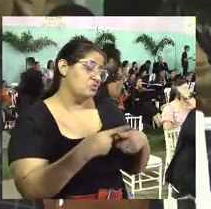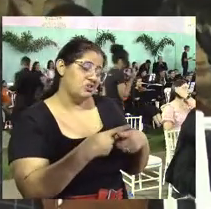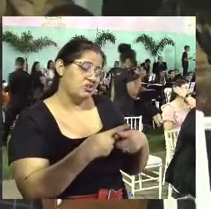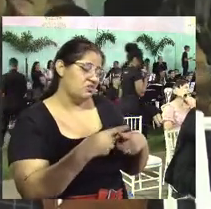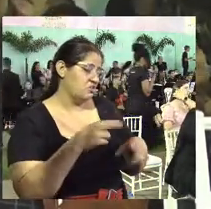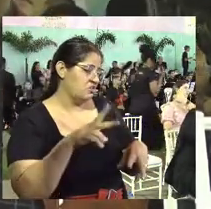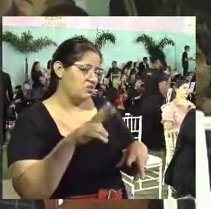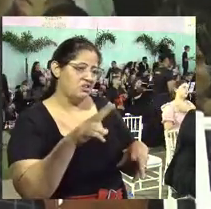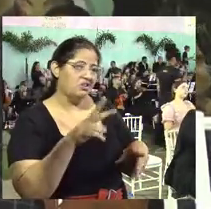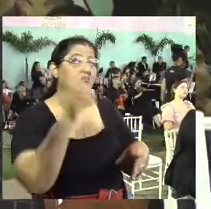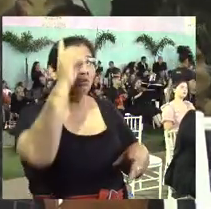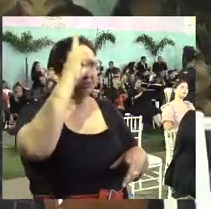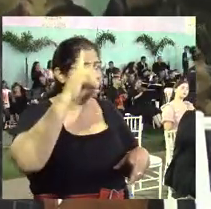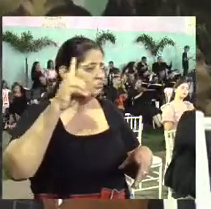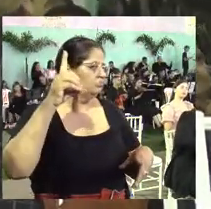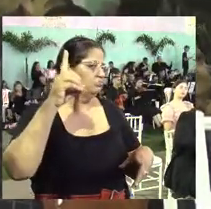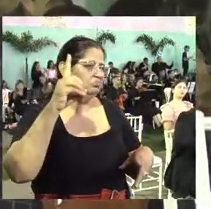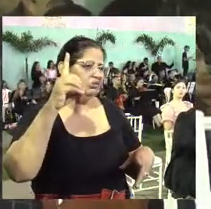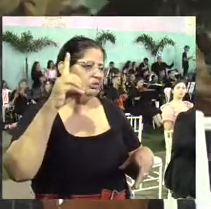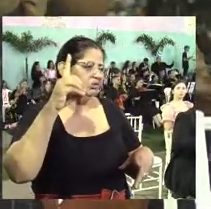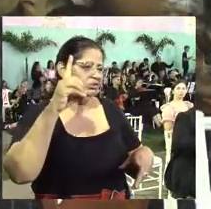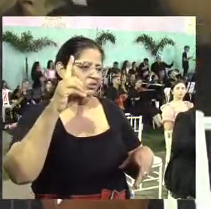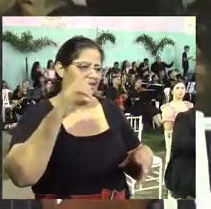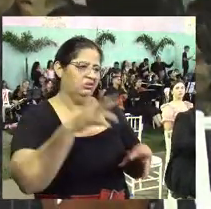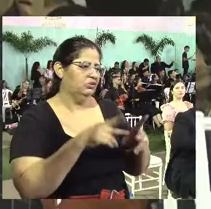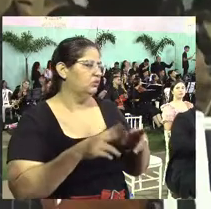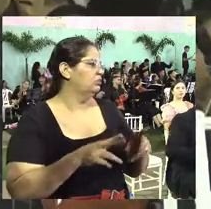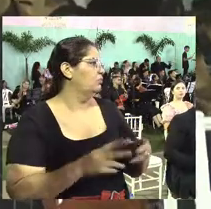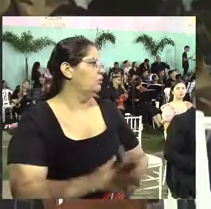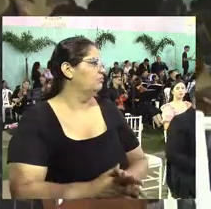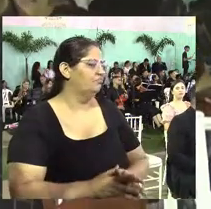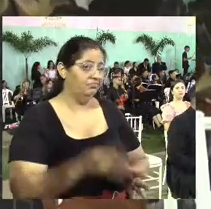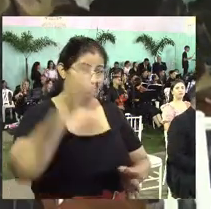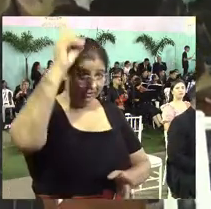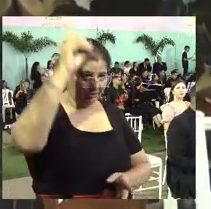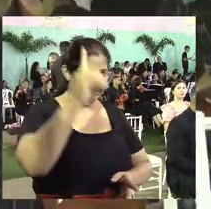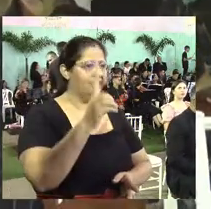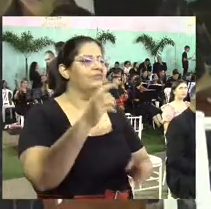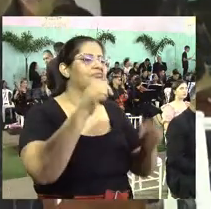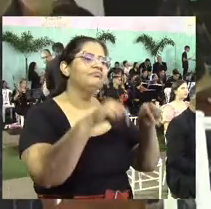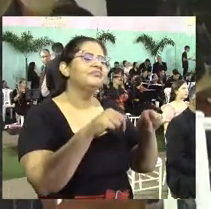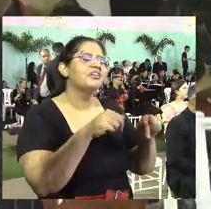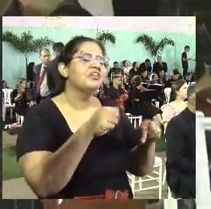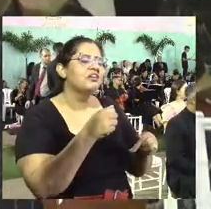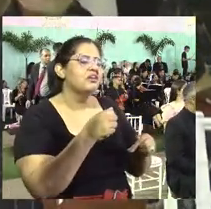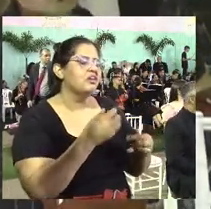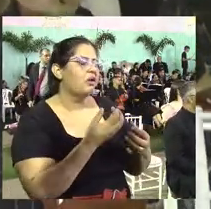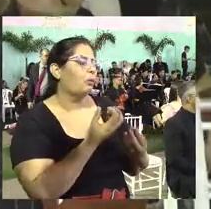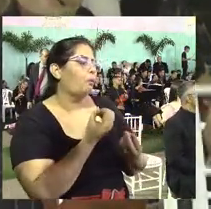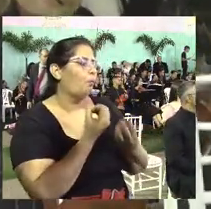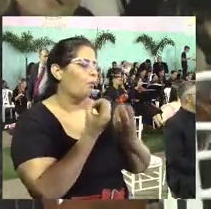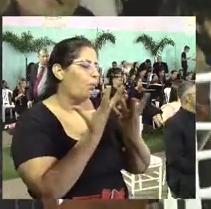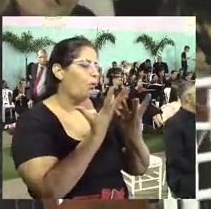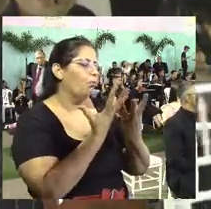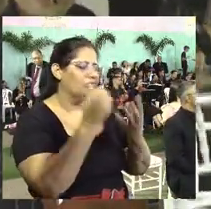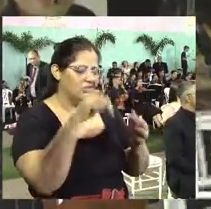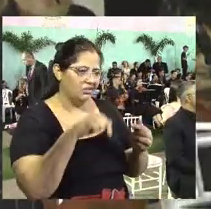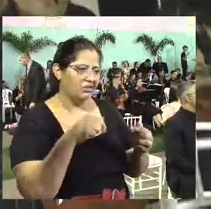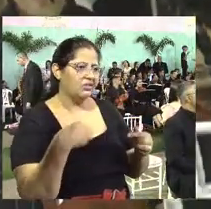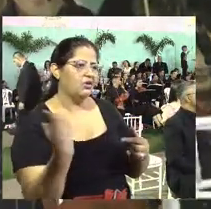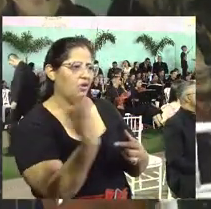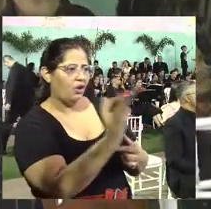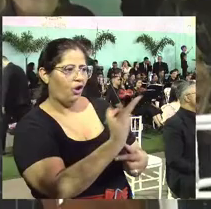do mesmo Deus que você se está aqui foi porque Deus trouxe Então se Deus trouxe a ele você tem coisa boa para acontecer entre nós